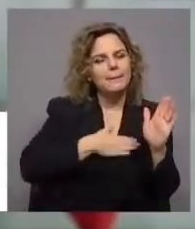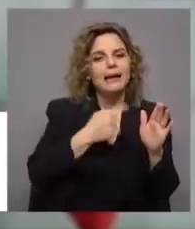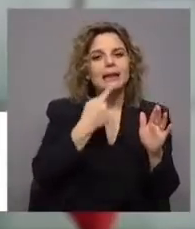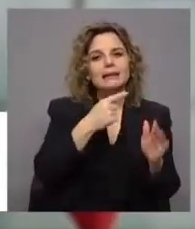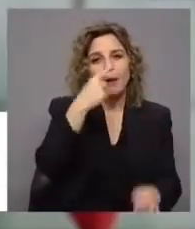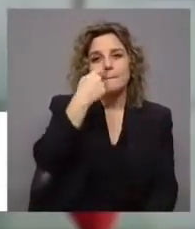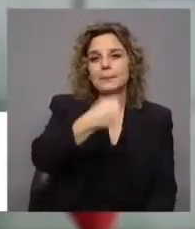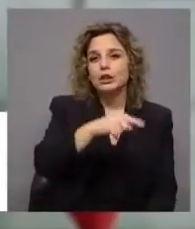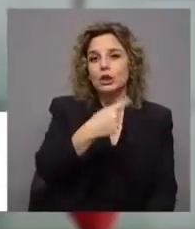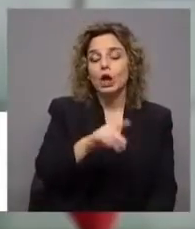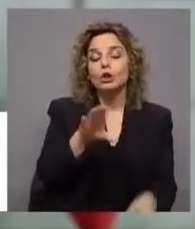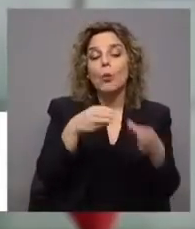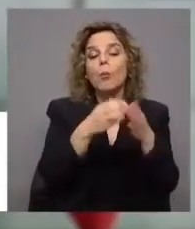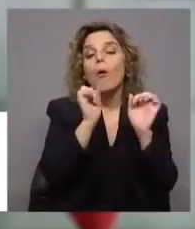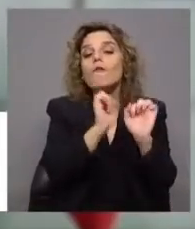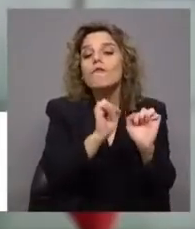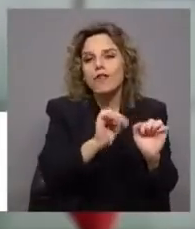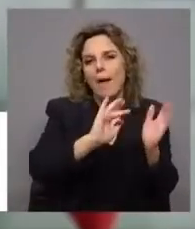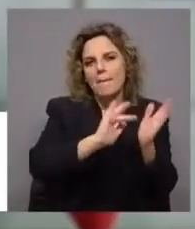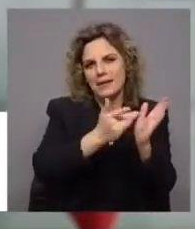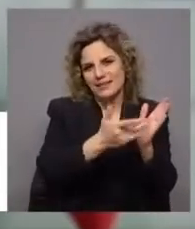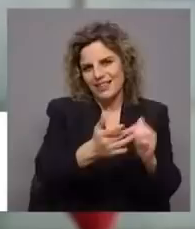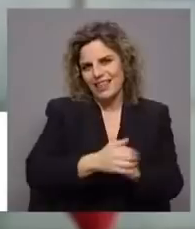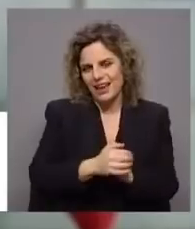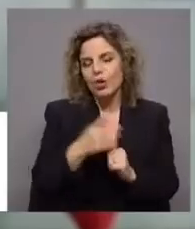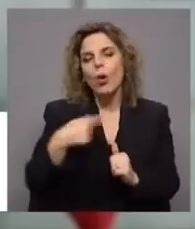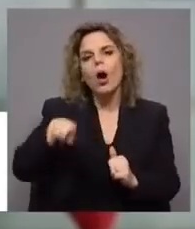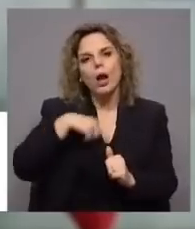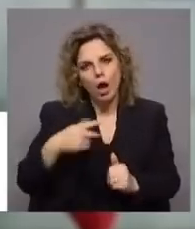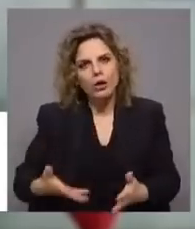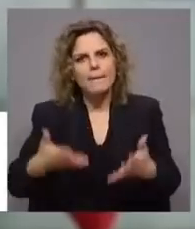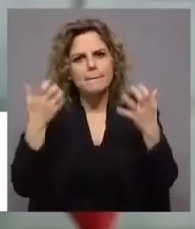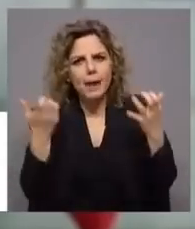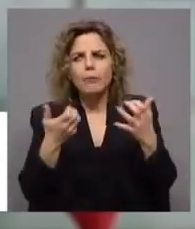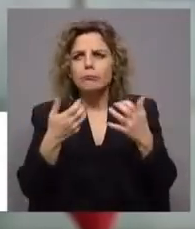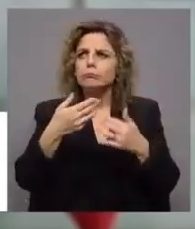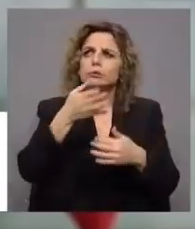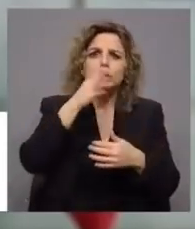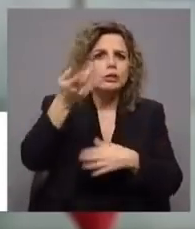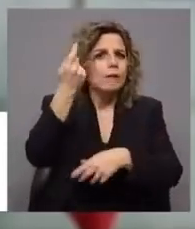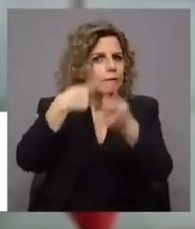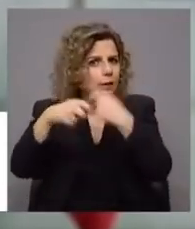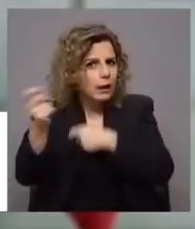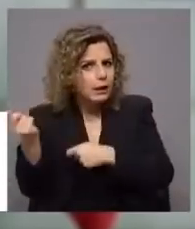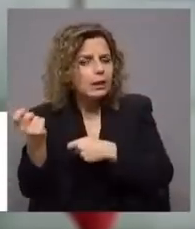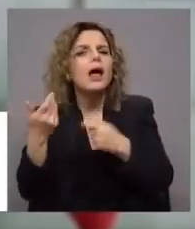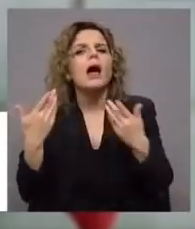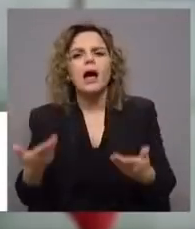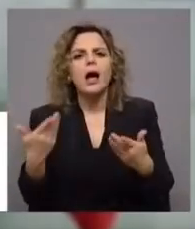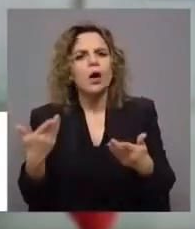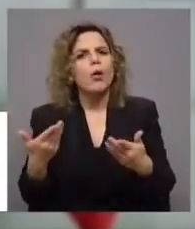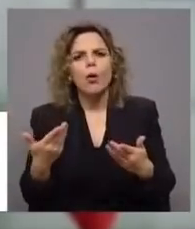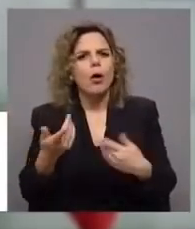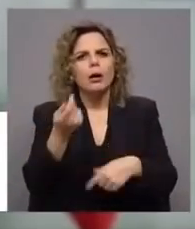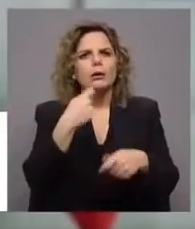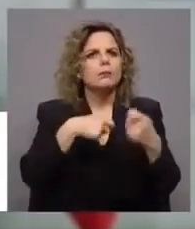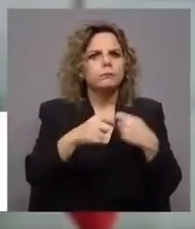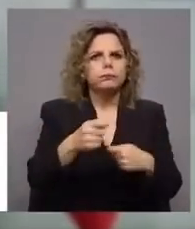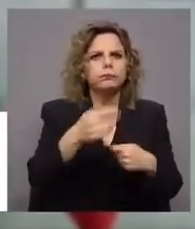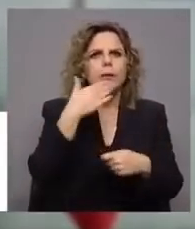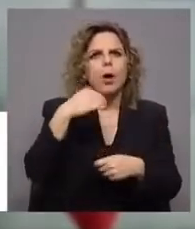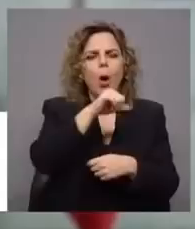era do povo brasileiro. Nós, que queríamos ser exportadores de derivados, passamos a ser exportador de óleo